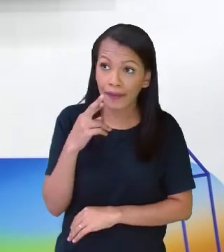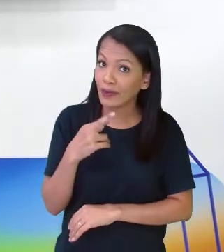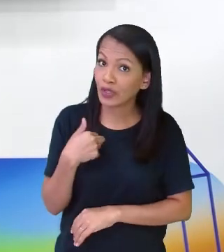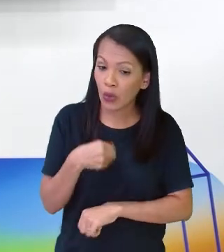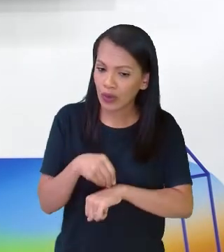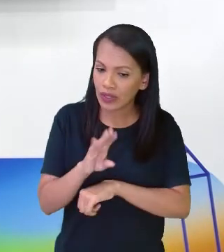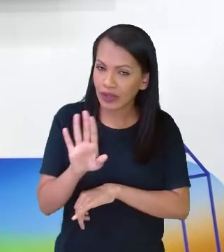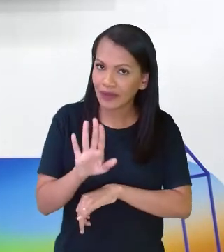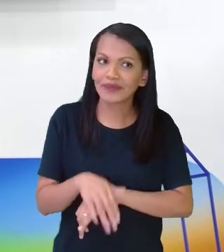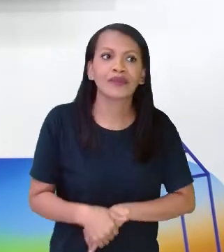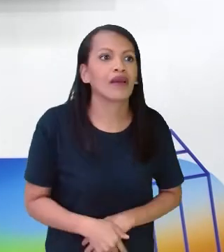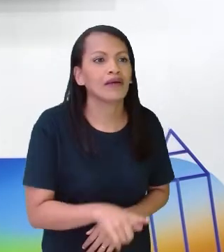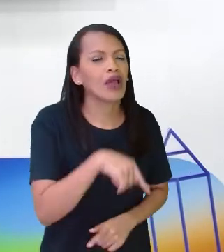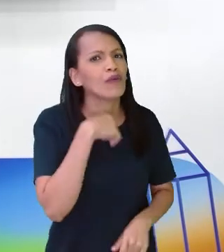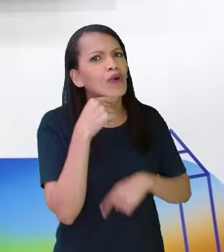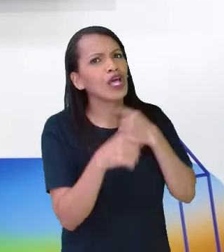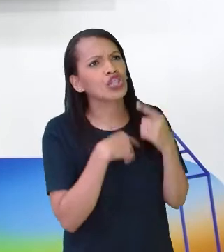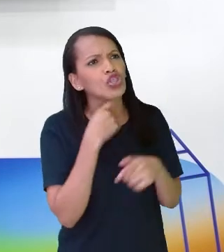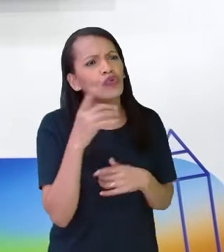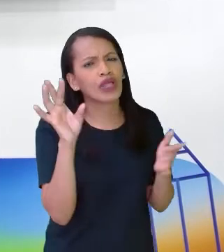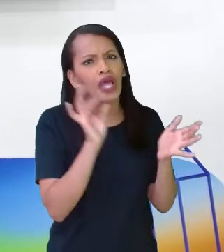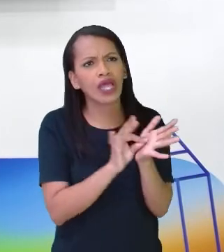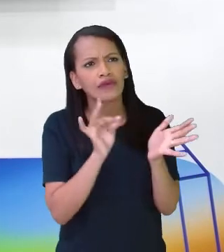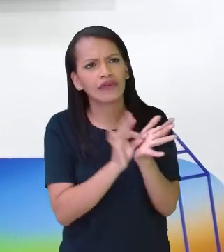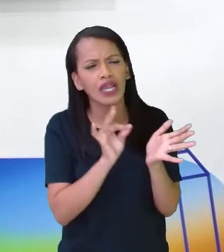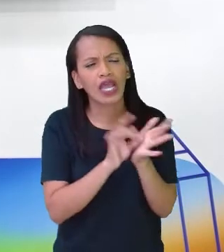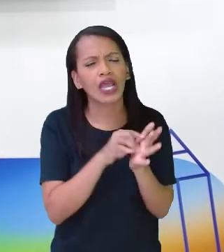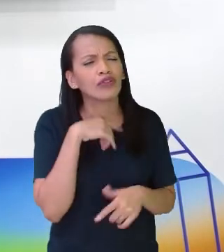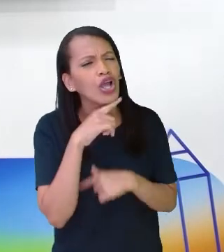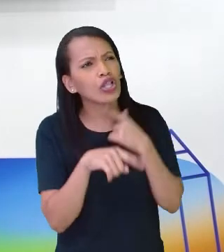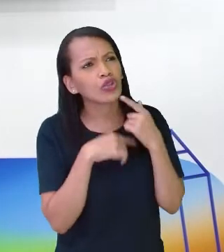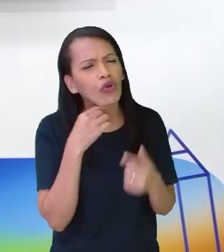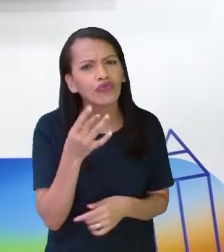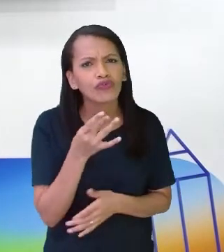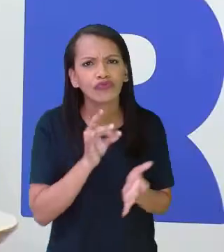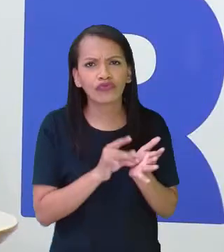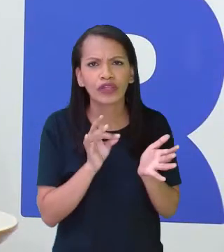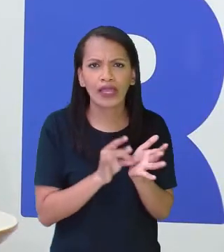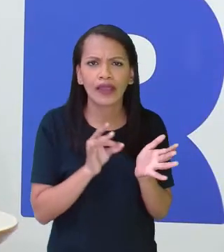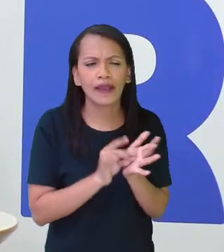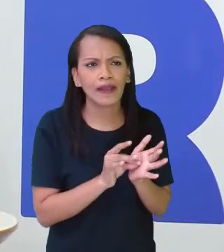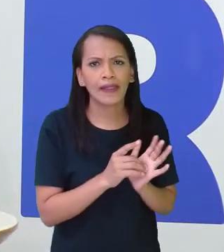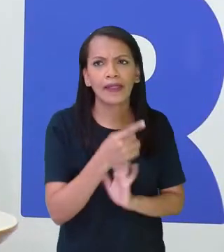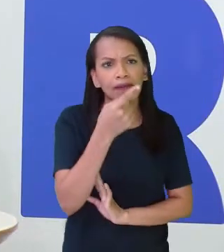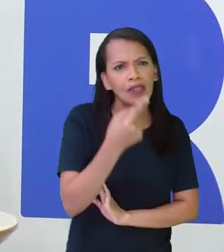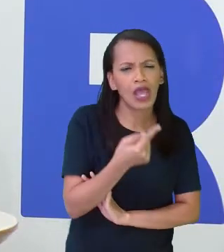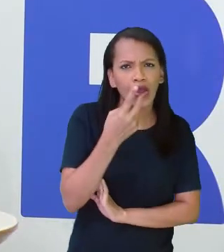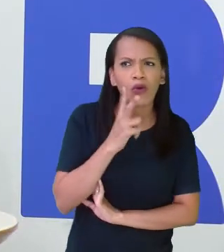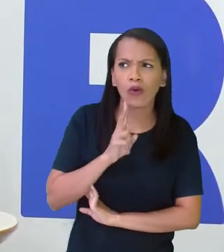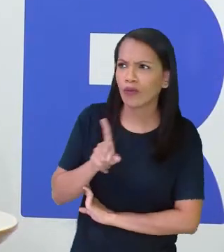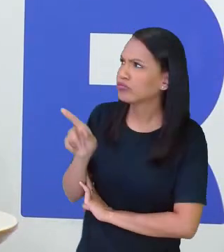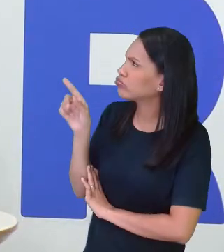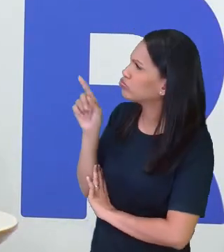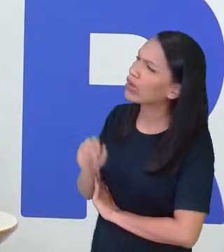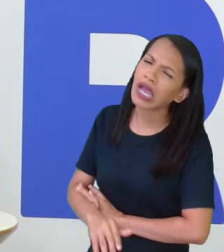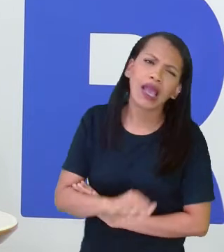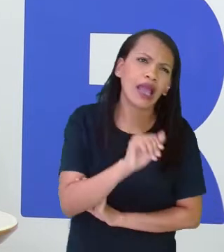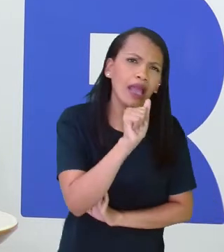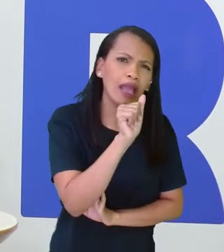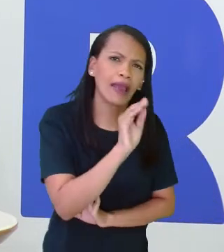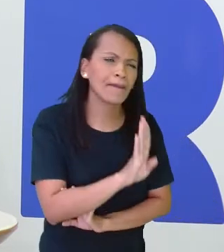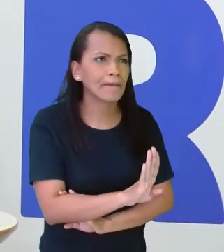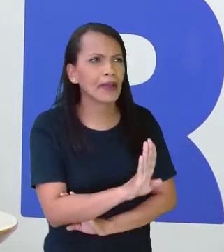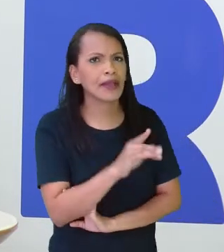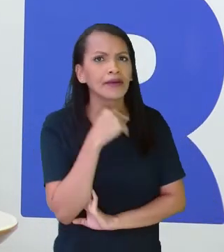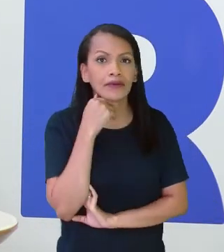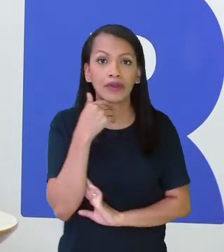dica? Eles estão em dúvida, na Tá em verdade. dúvida. Estão em dúvida entre a vitamina C e a vitamina A.